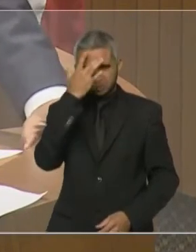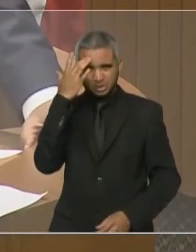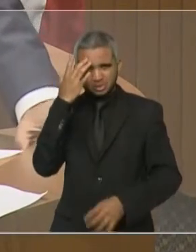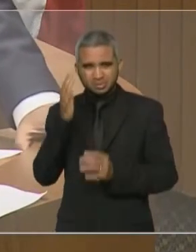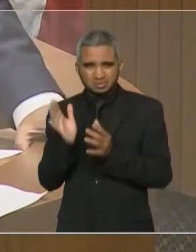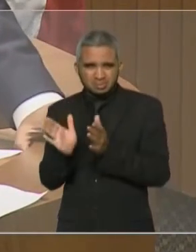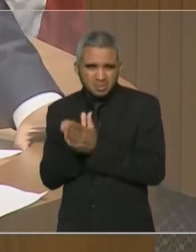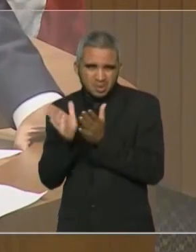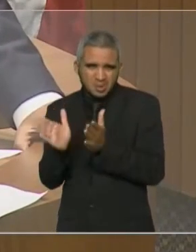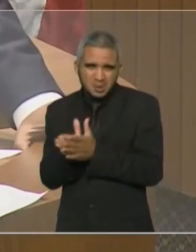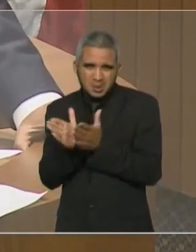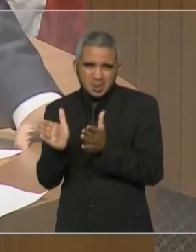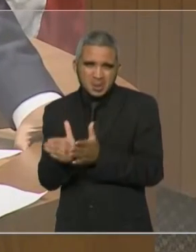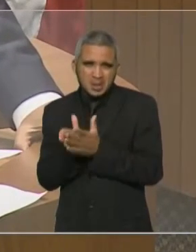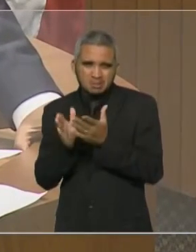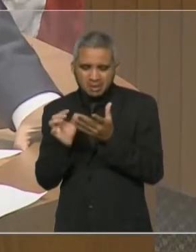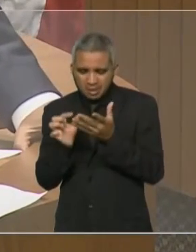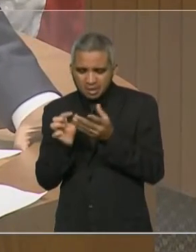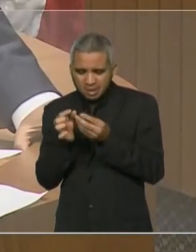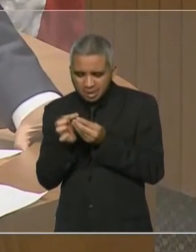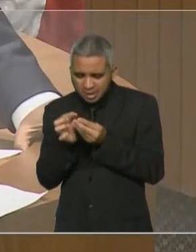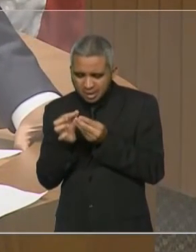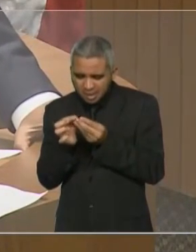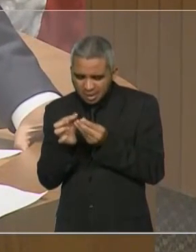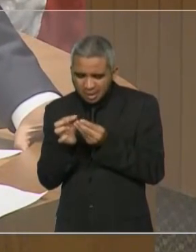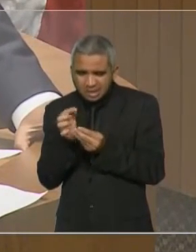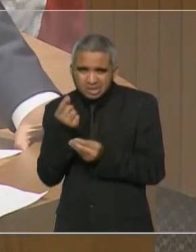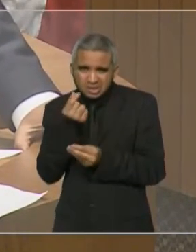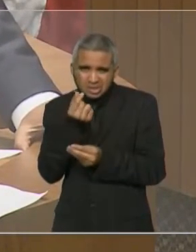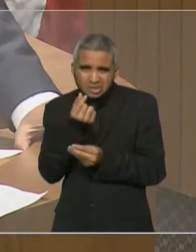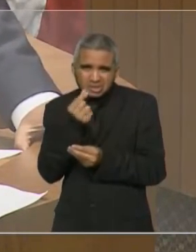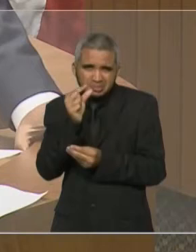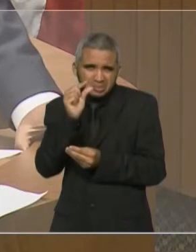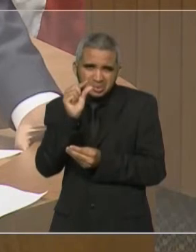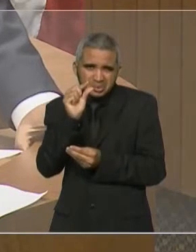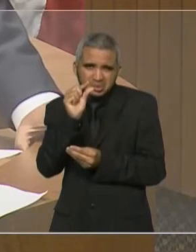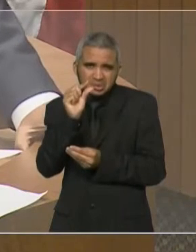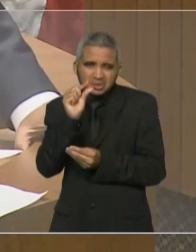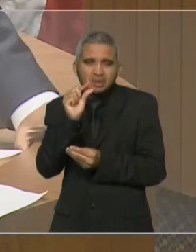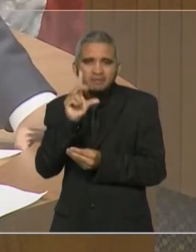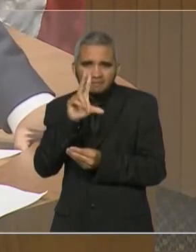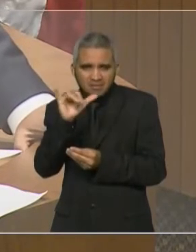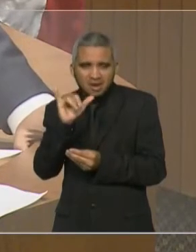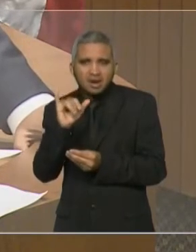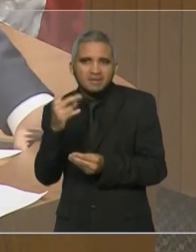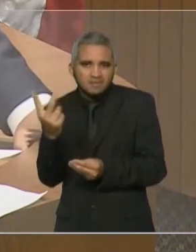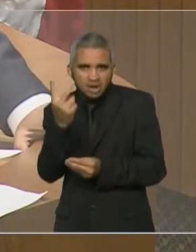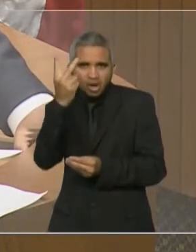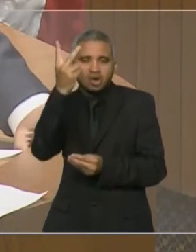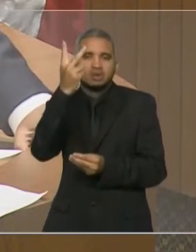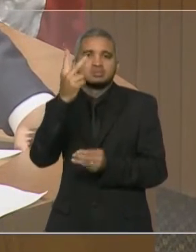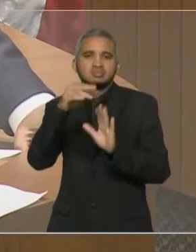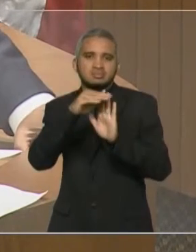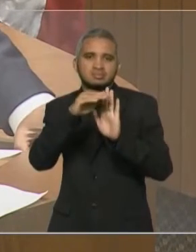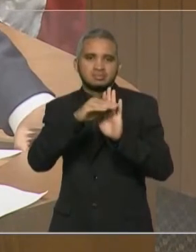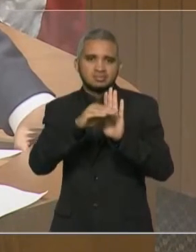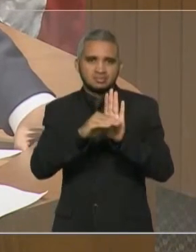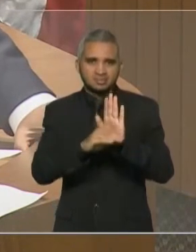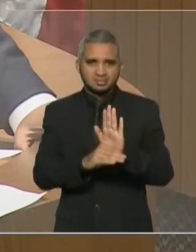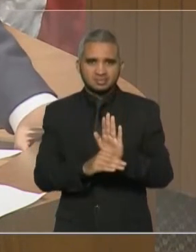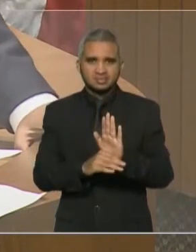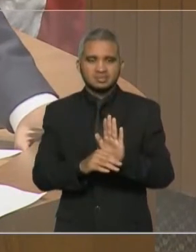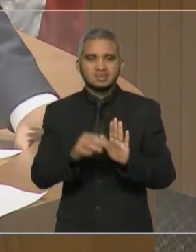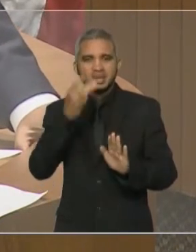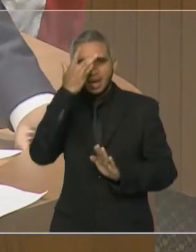base, contando os centavos, aqueles que valorizam, por exemplo, uma parcela a mais do Bolsa Família para